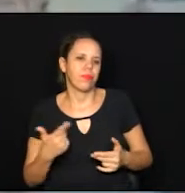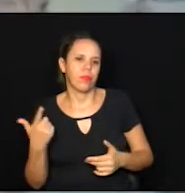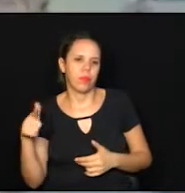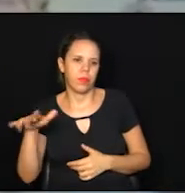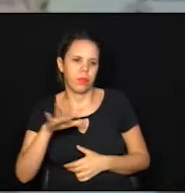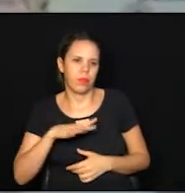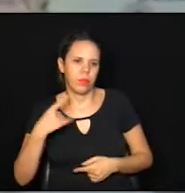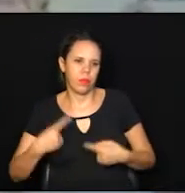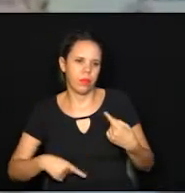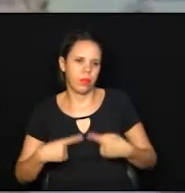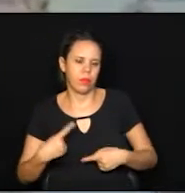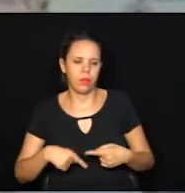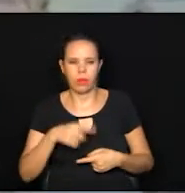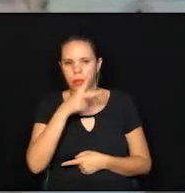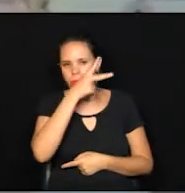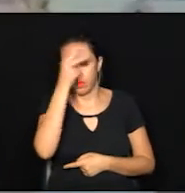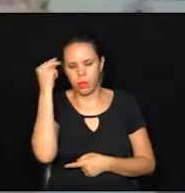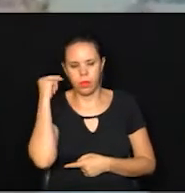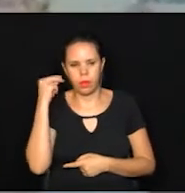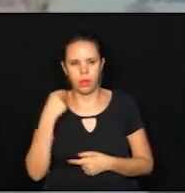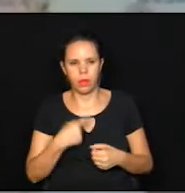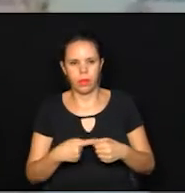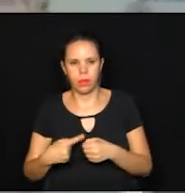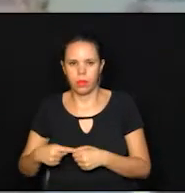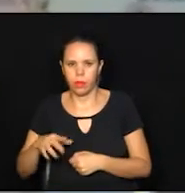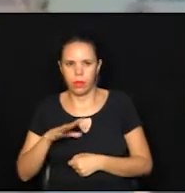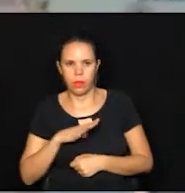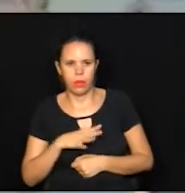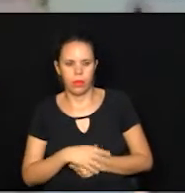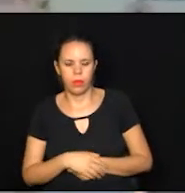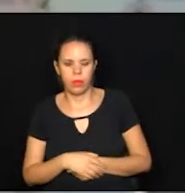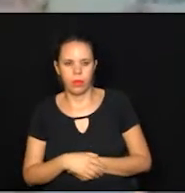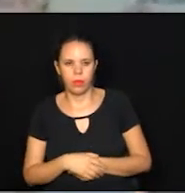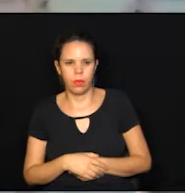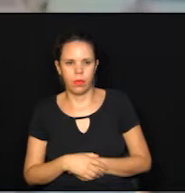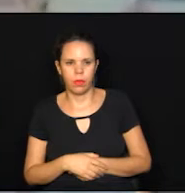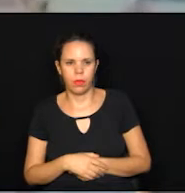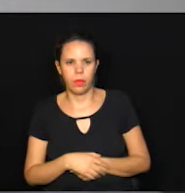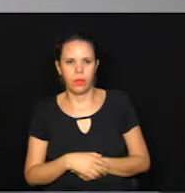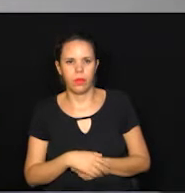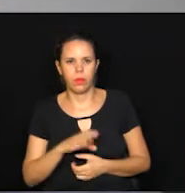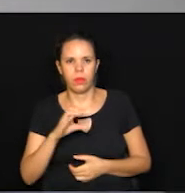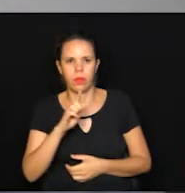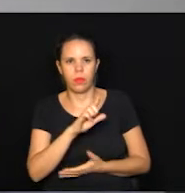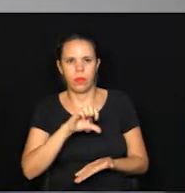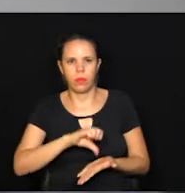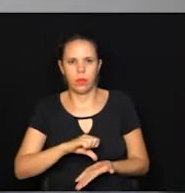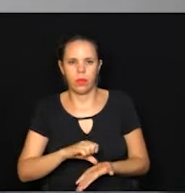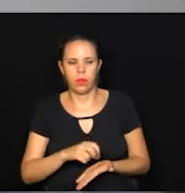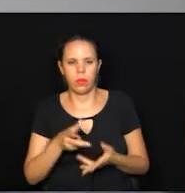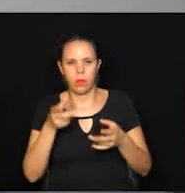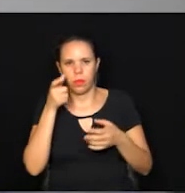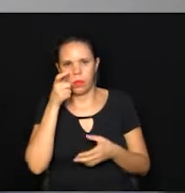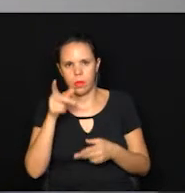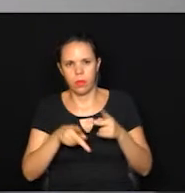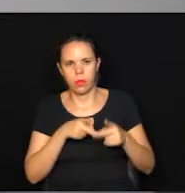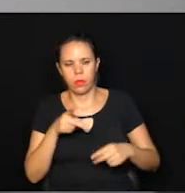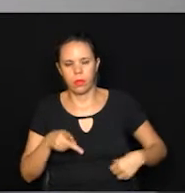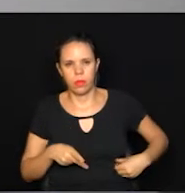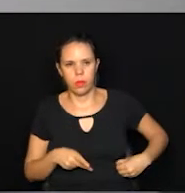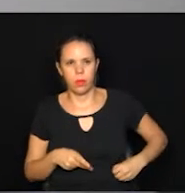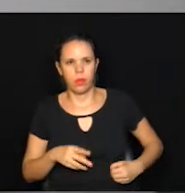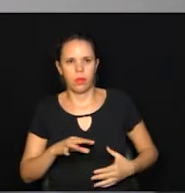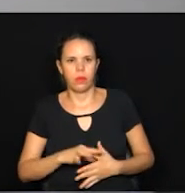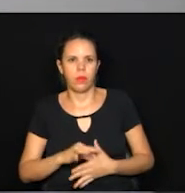outras políticas públicas municipais para o distrito do Campo Grande. Ouvir a população, as